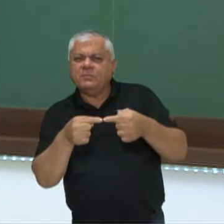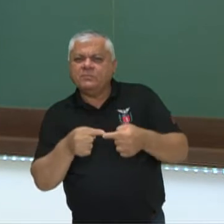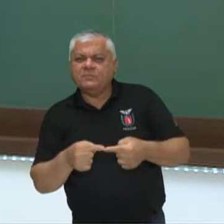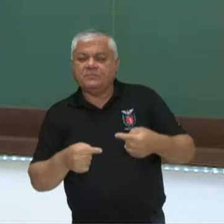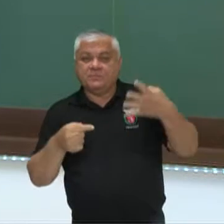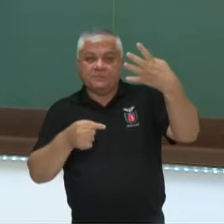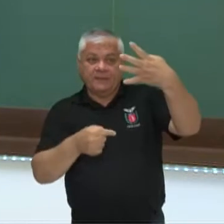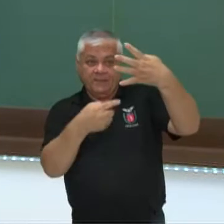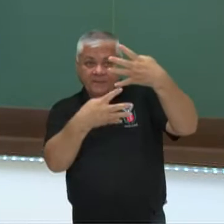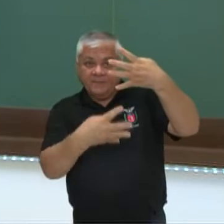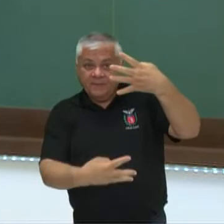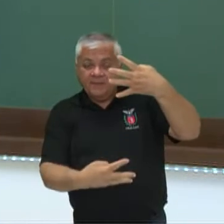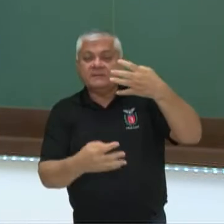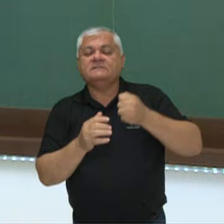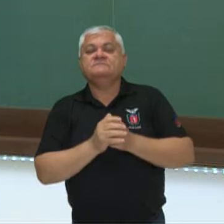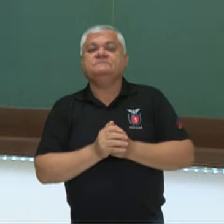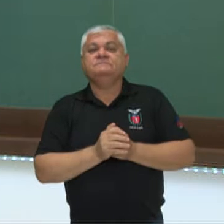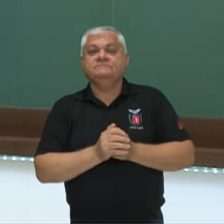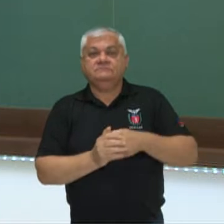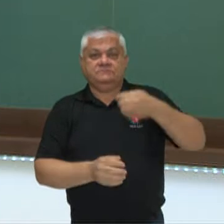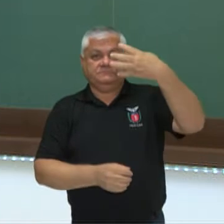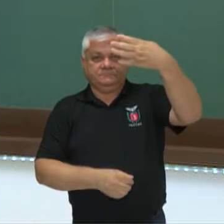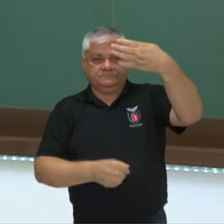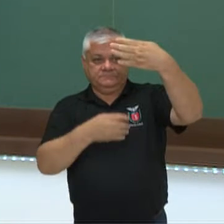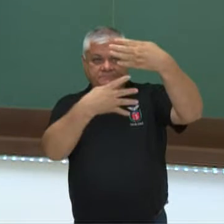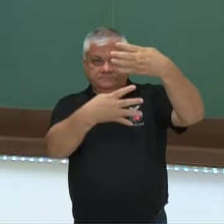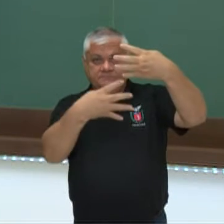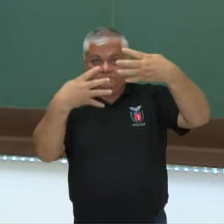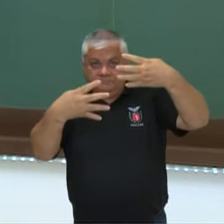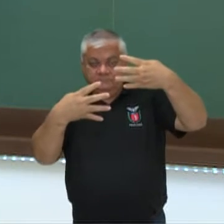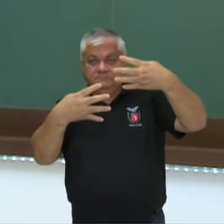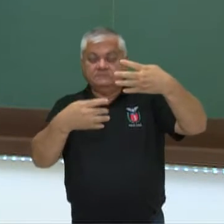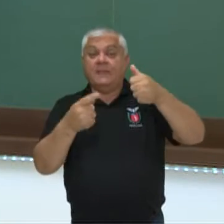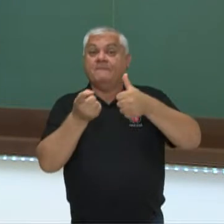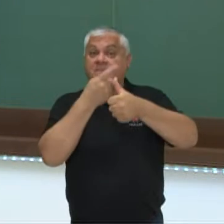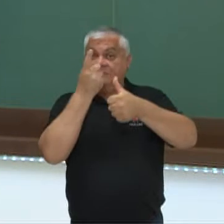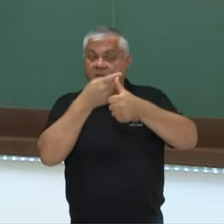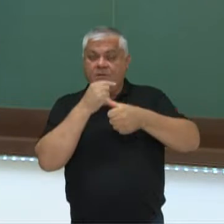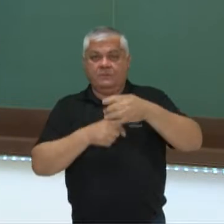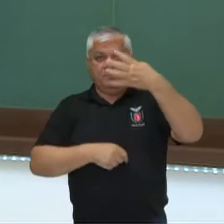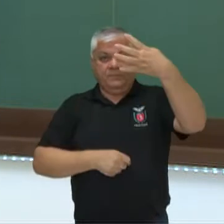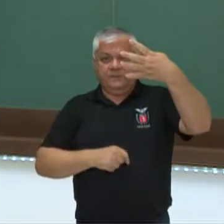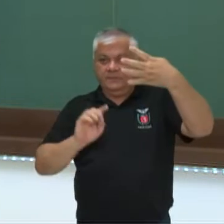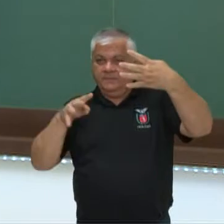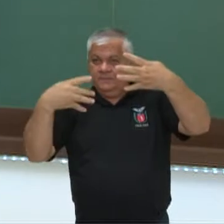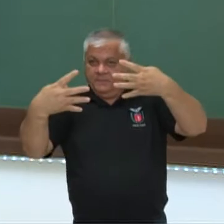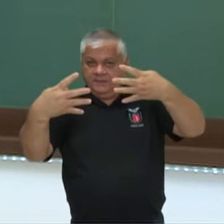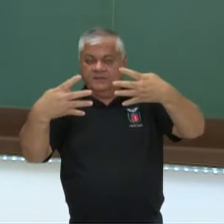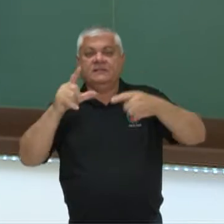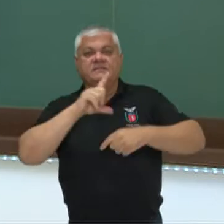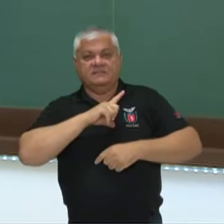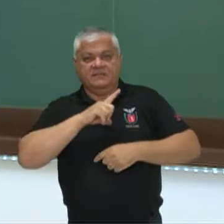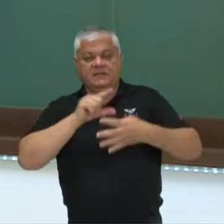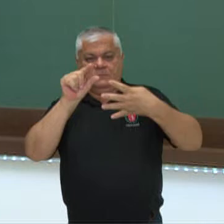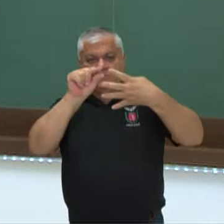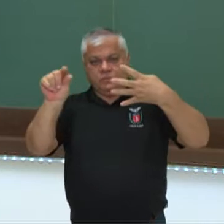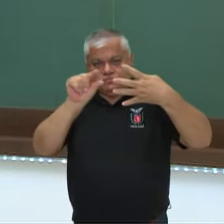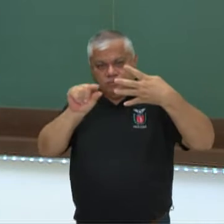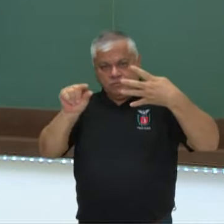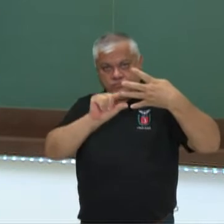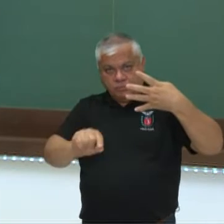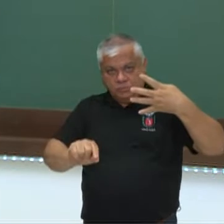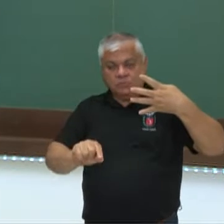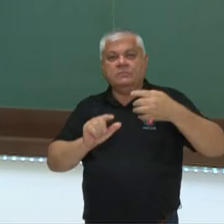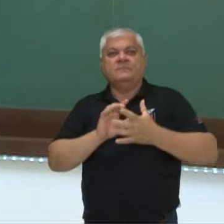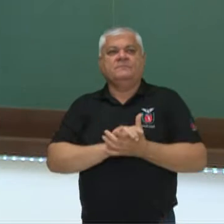né? Justifique. Observem que os quartetos são as duas primeiras estrofes do texto, né? São os dois primeiros blocos de